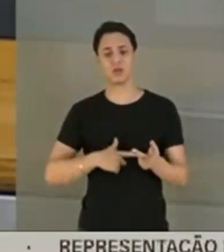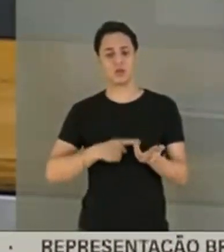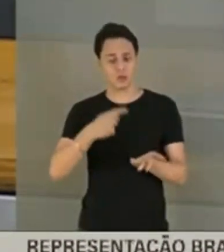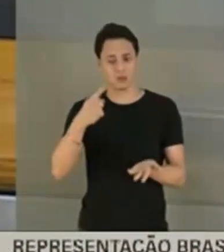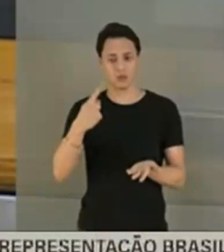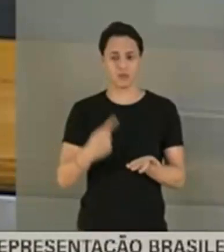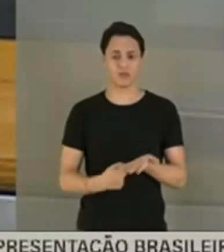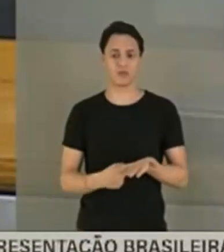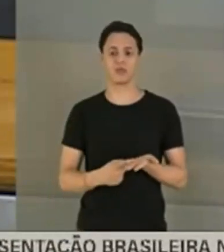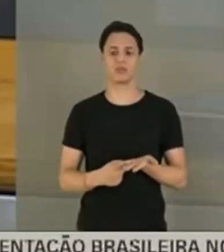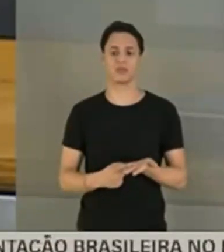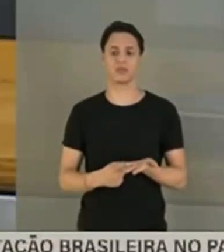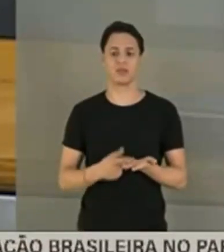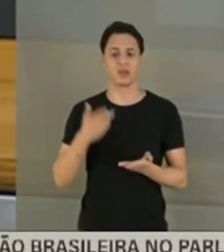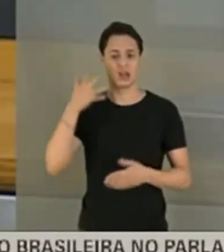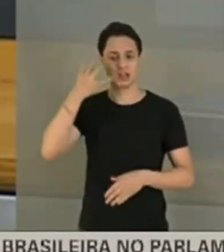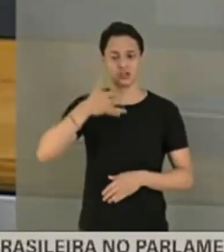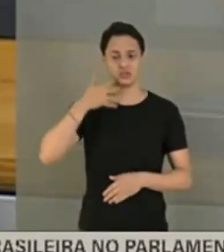sim.